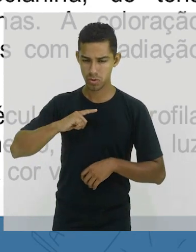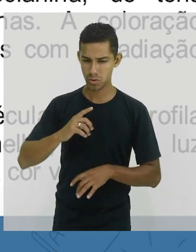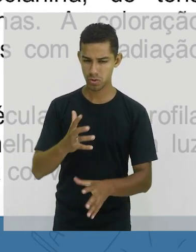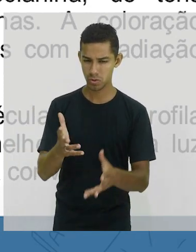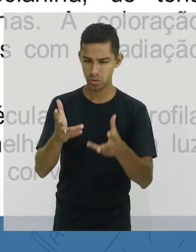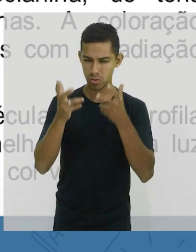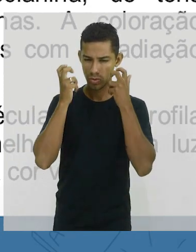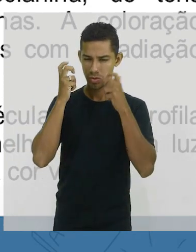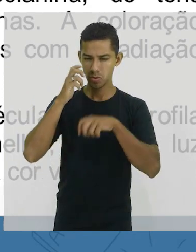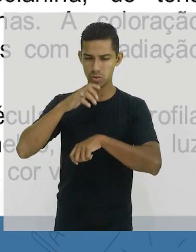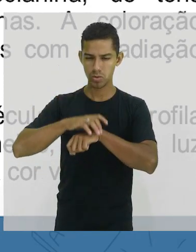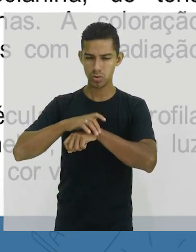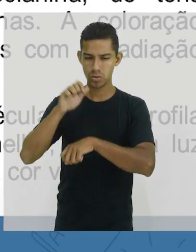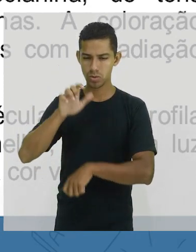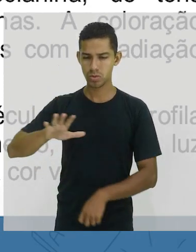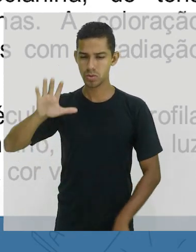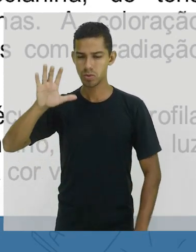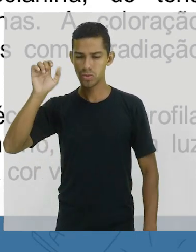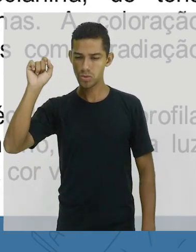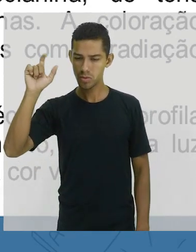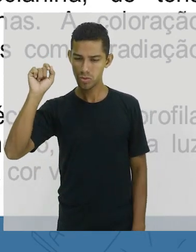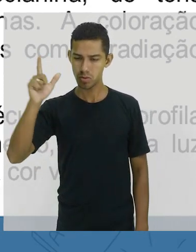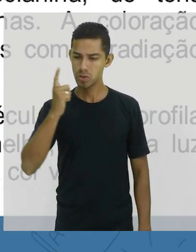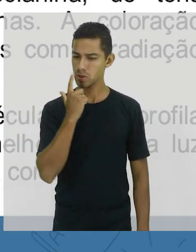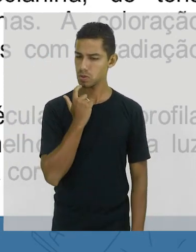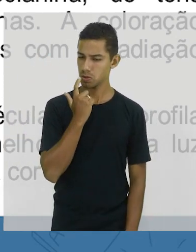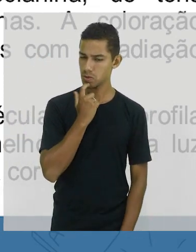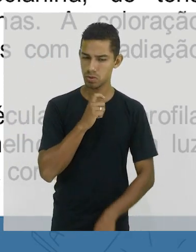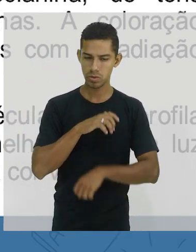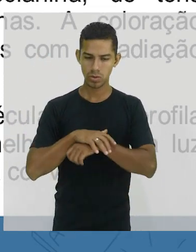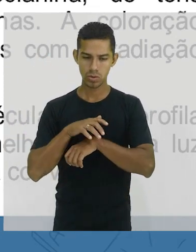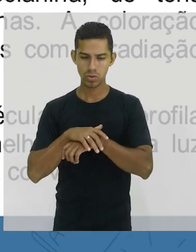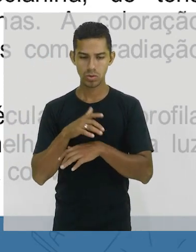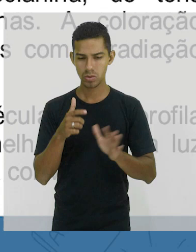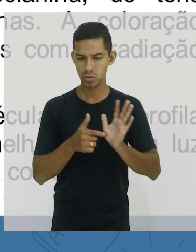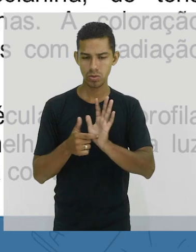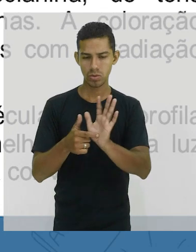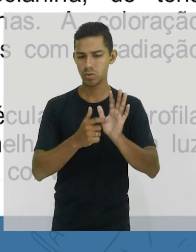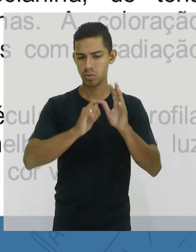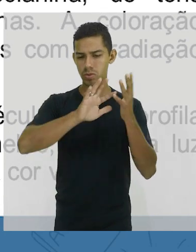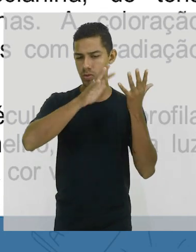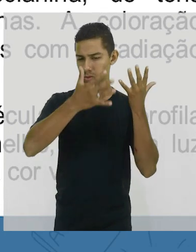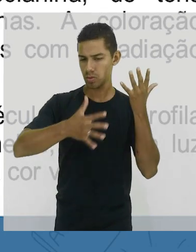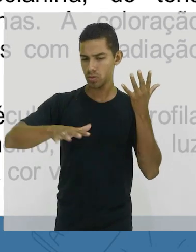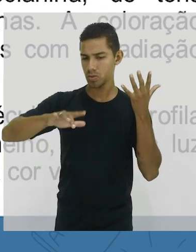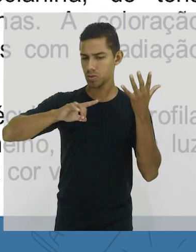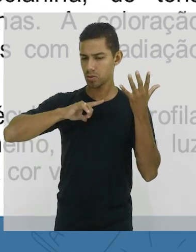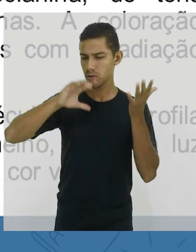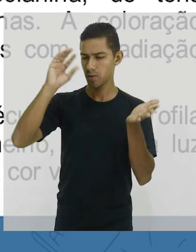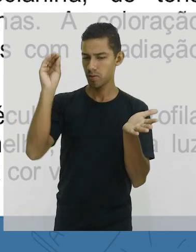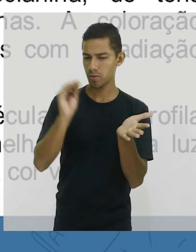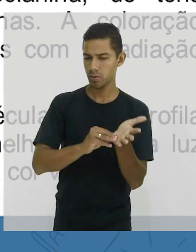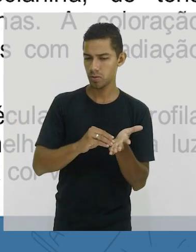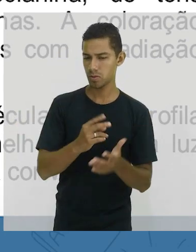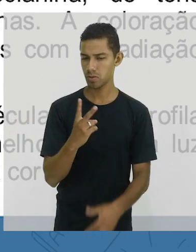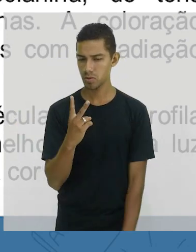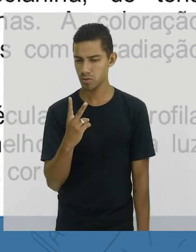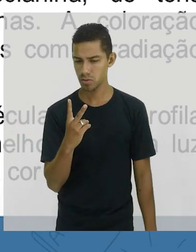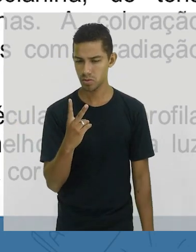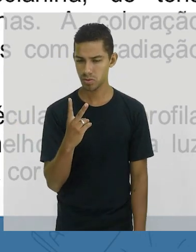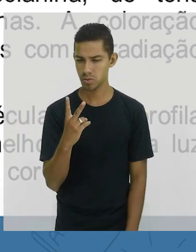azul, né, e do vermelho. Assim, a luz refletida pelas folhas tem falta desses dois